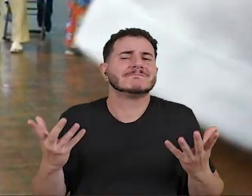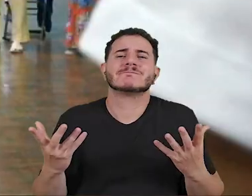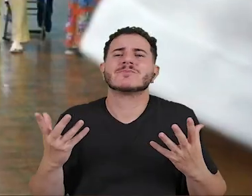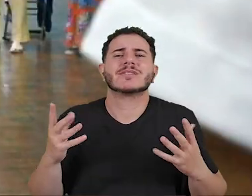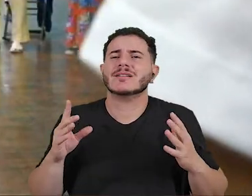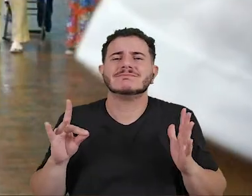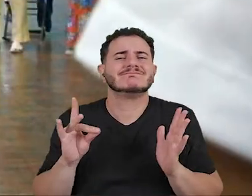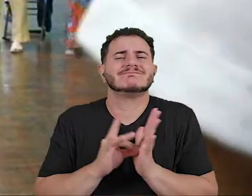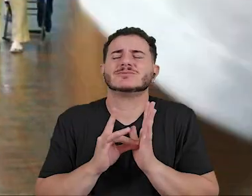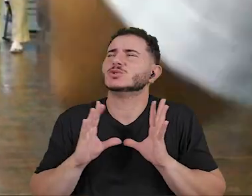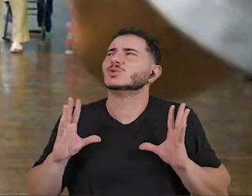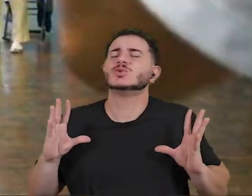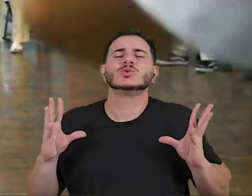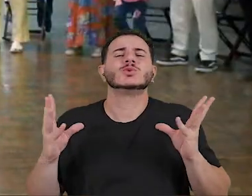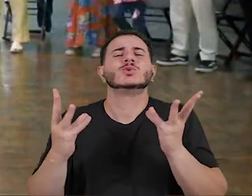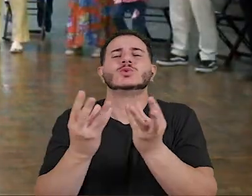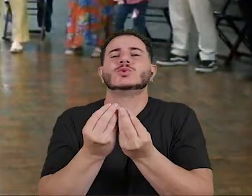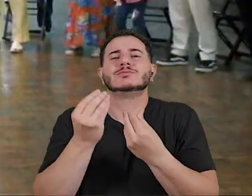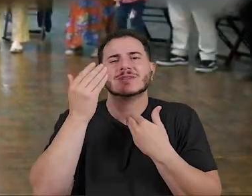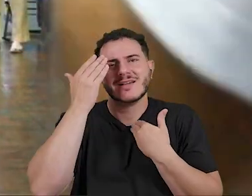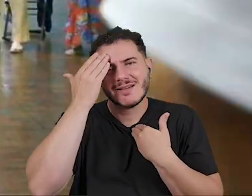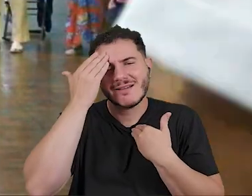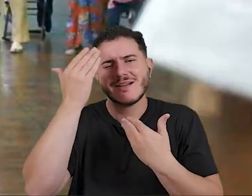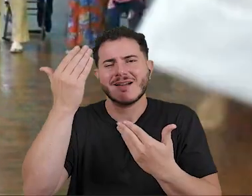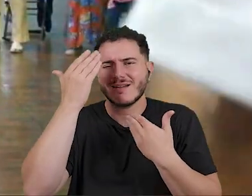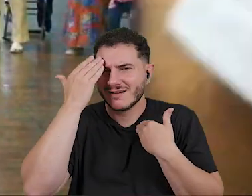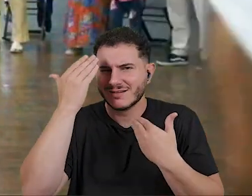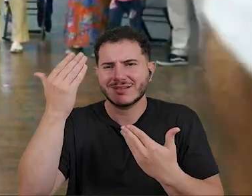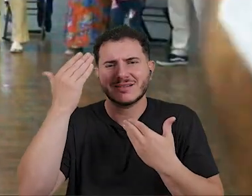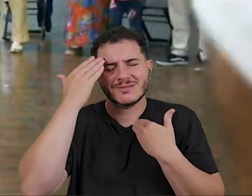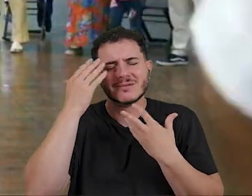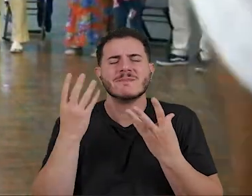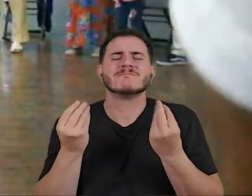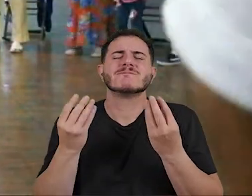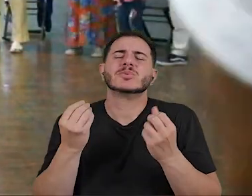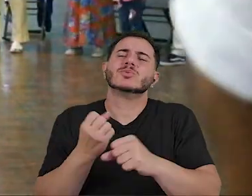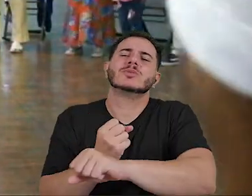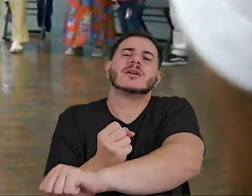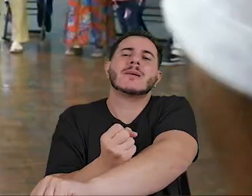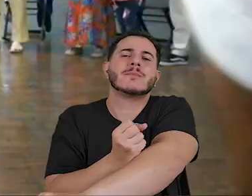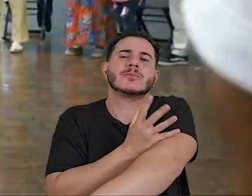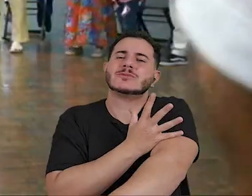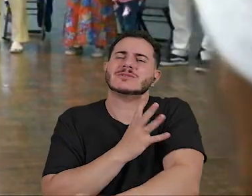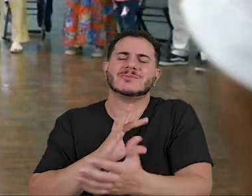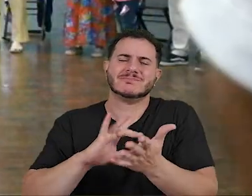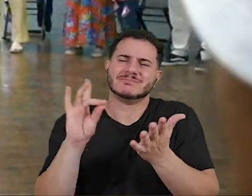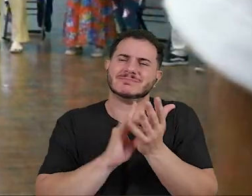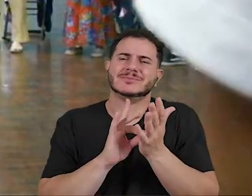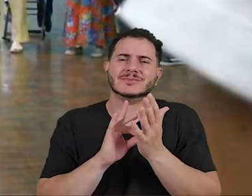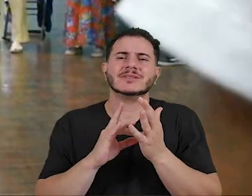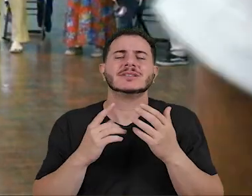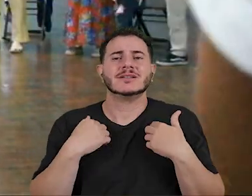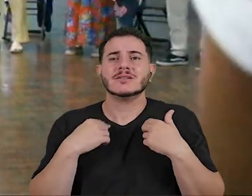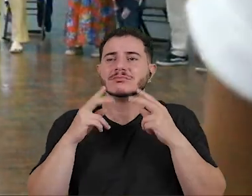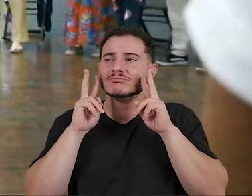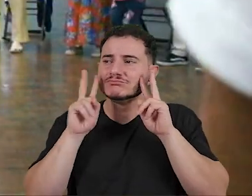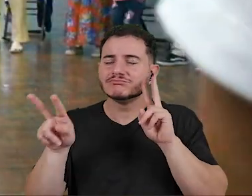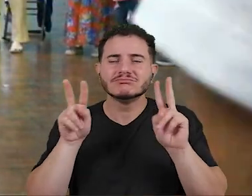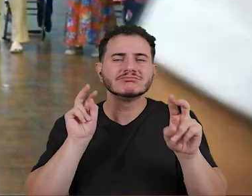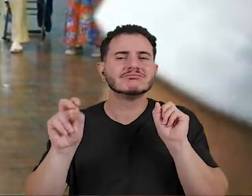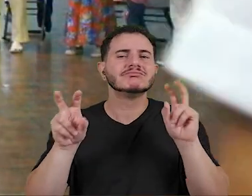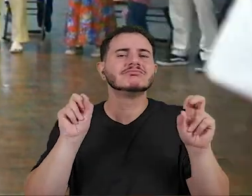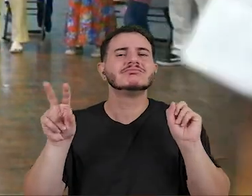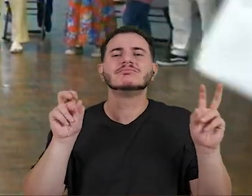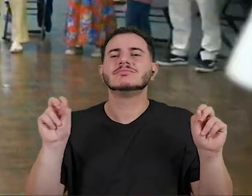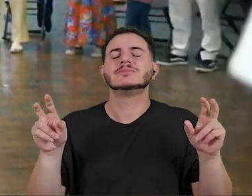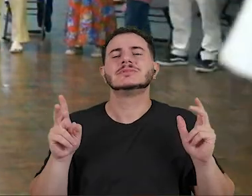É muita emoção, bicho. Olha, eu vejo vocês aí com uma entrada da cabeceira da passarela, né? Não